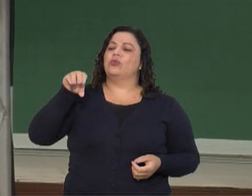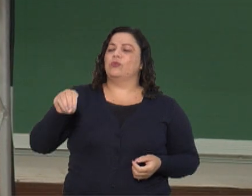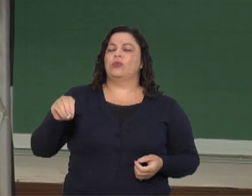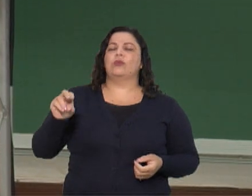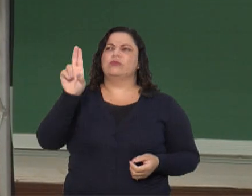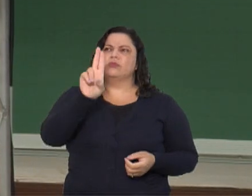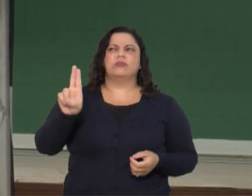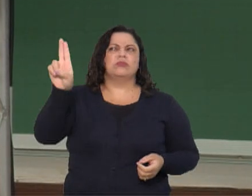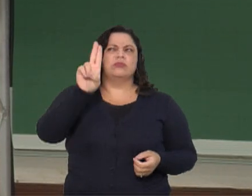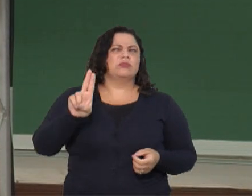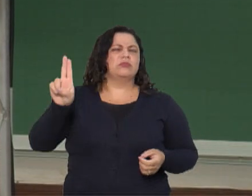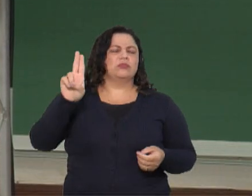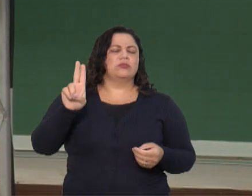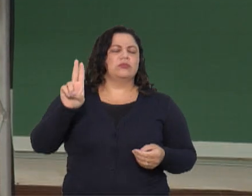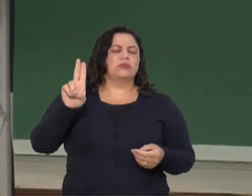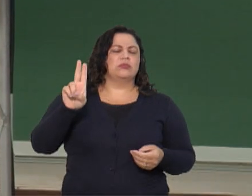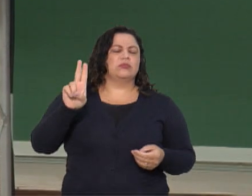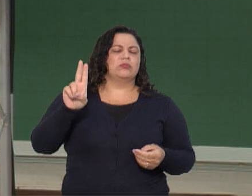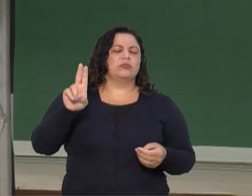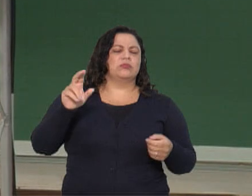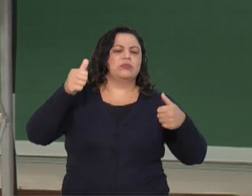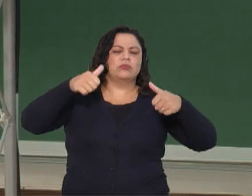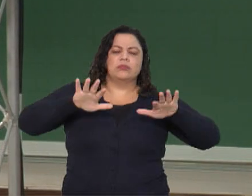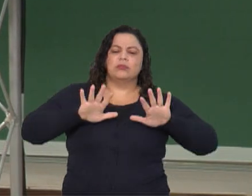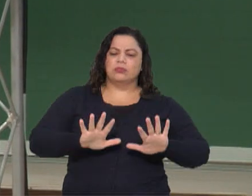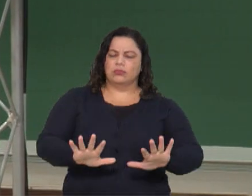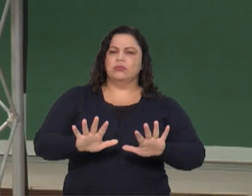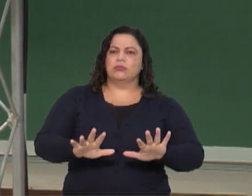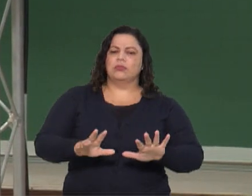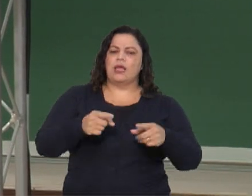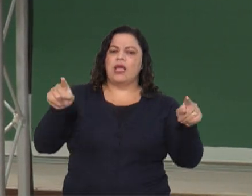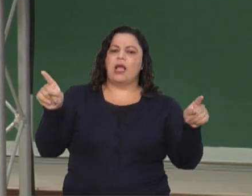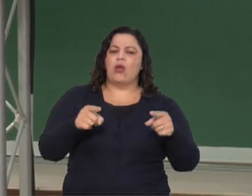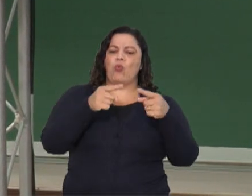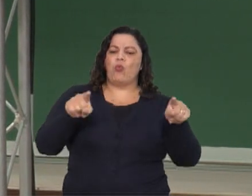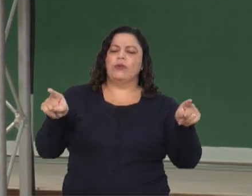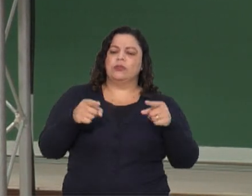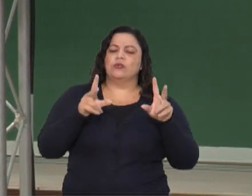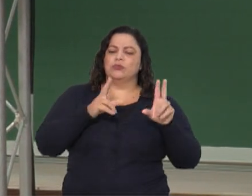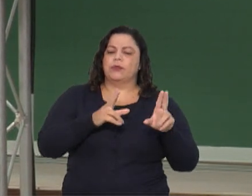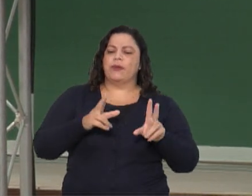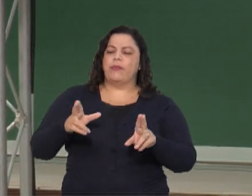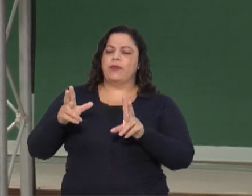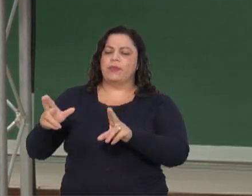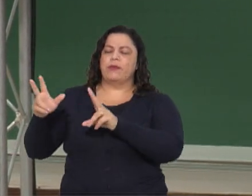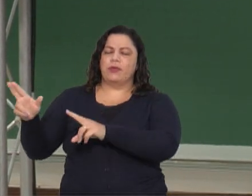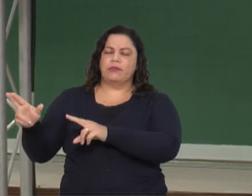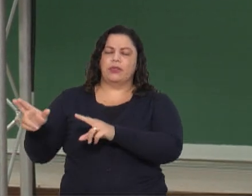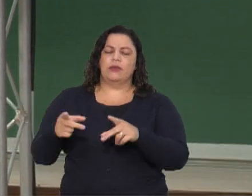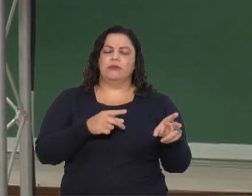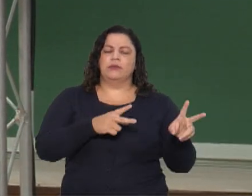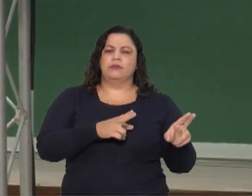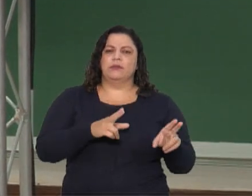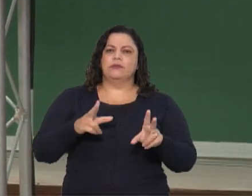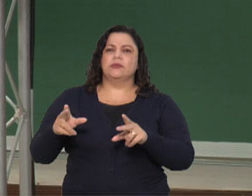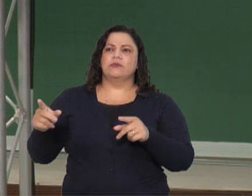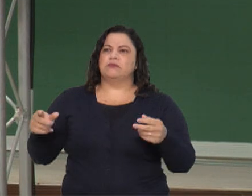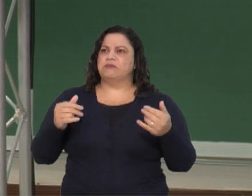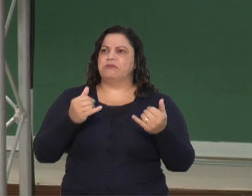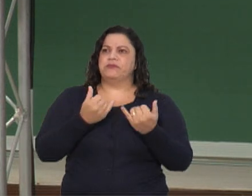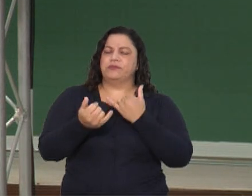a permanecer no mesmo ritmo a música durante a execução musical. Então,